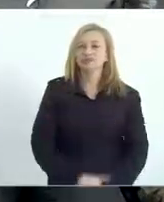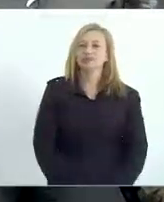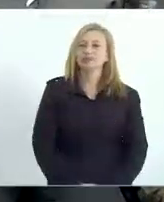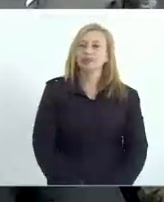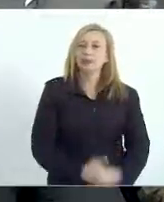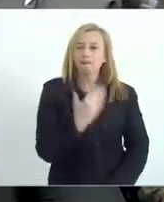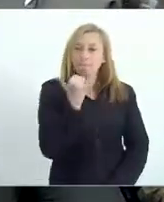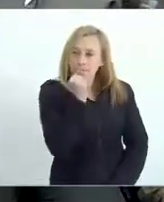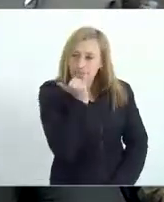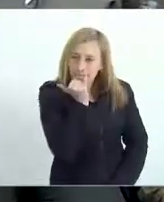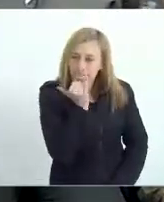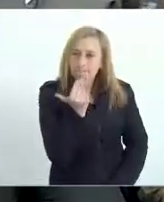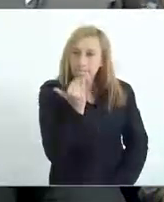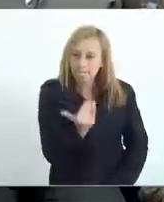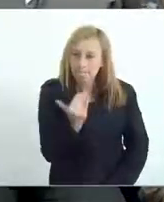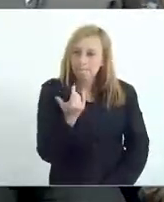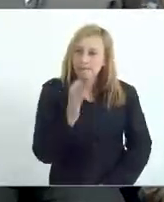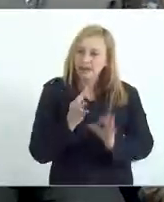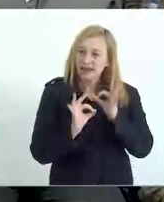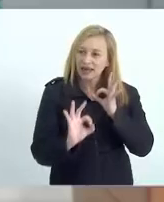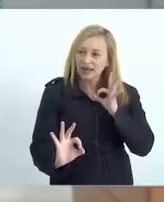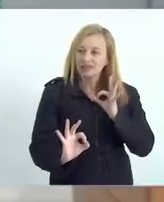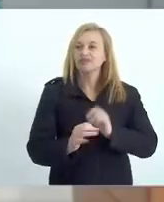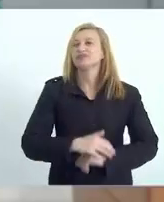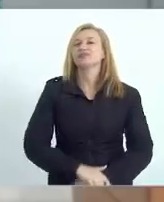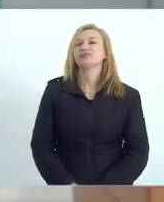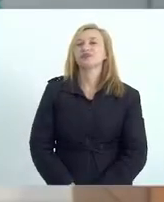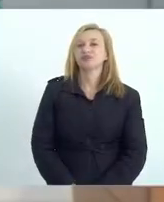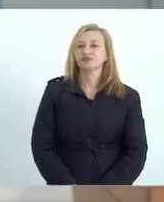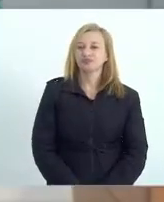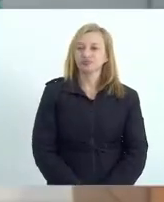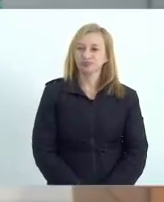Eu que peço desculpas por ter me alongado